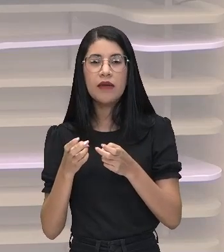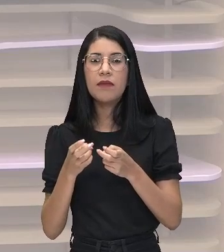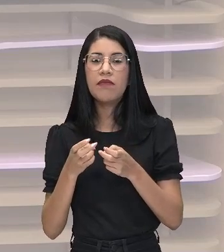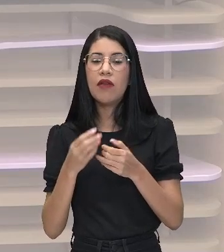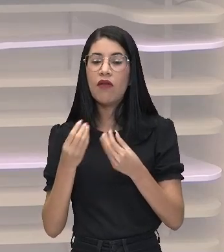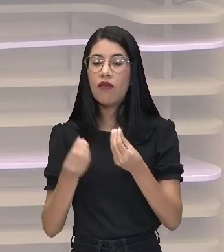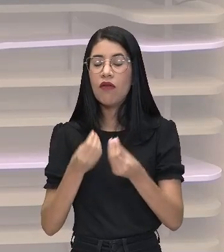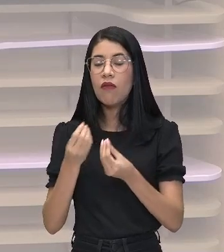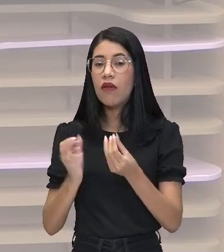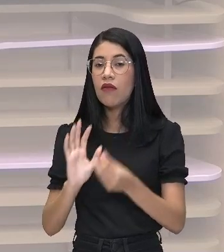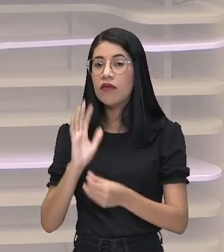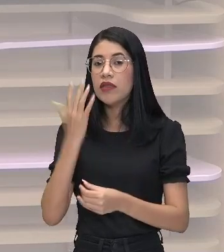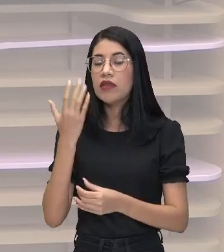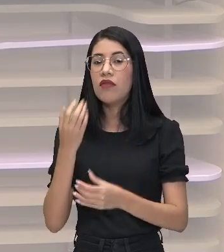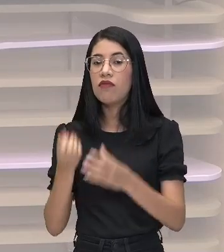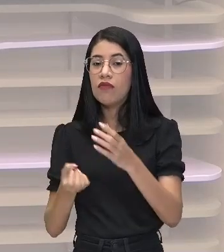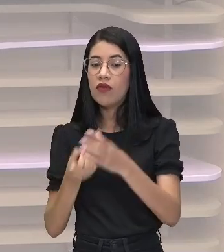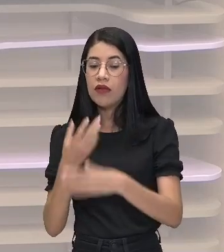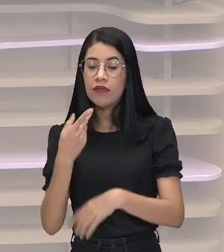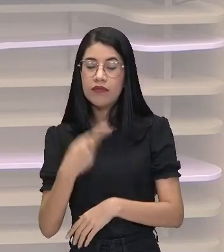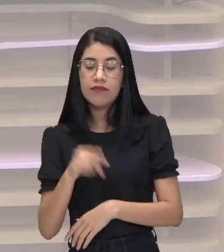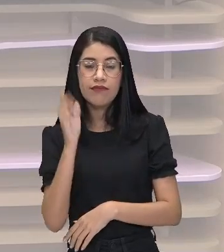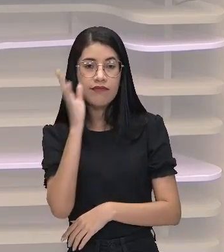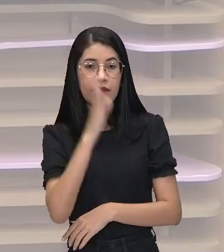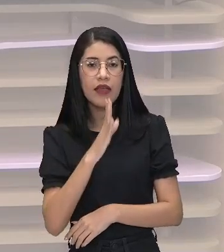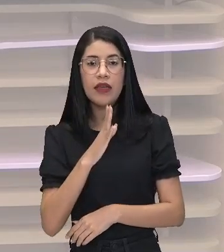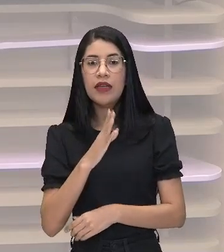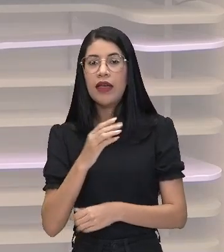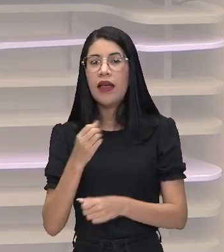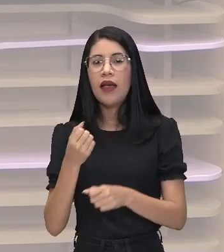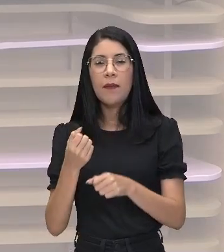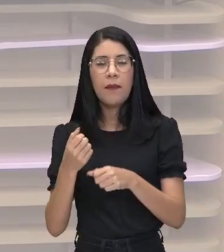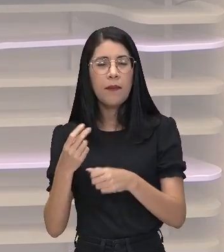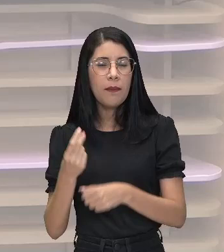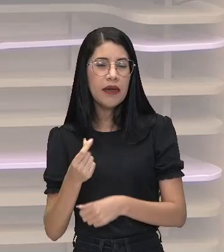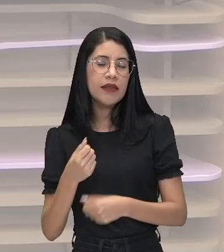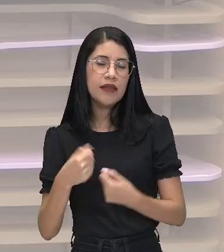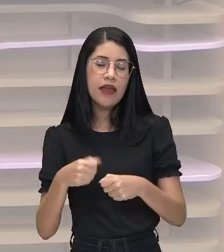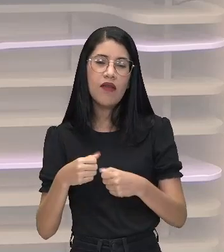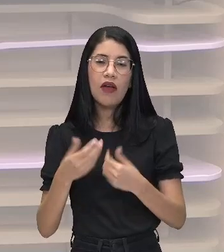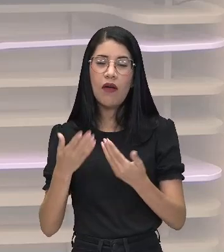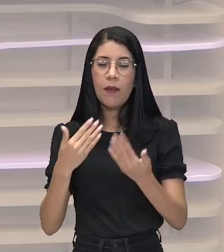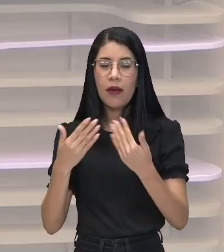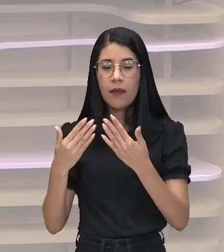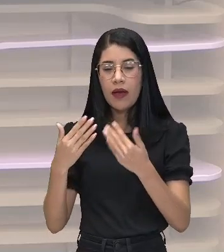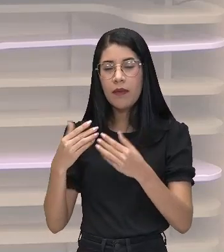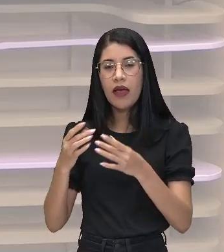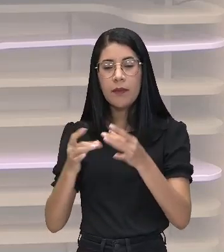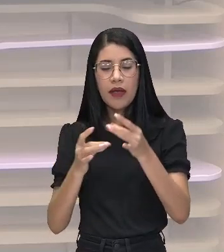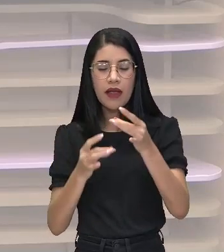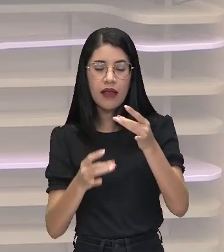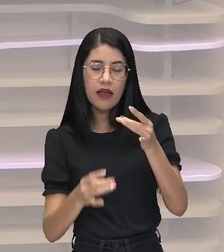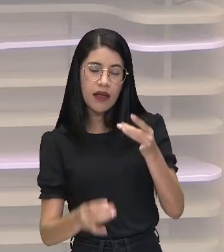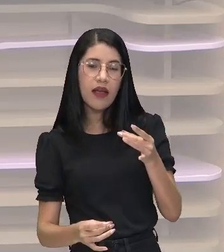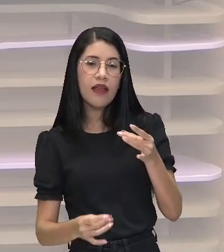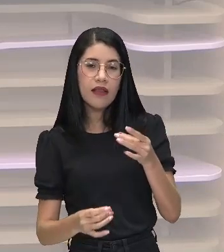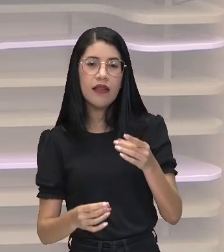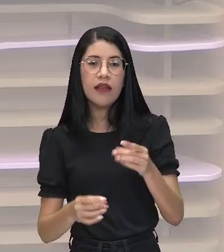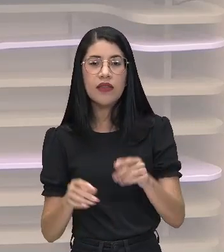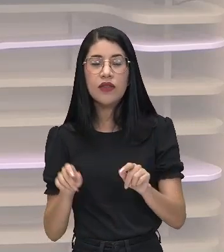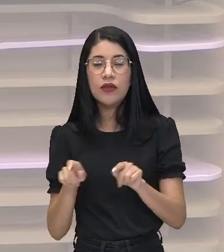de formação do território brasileiro, a gente ficaria horas, né, conversando com os alunos, professores de geografia, professores de